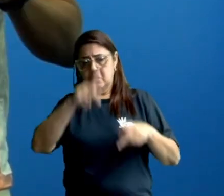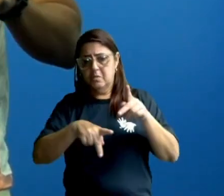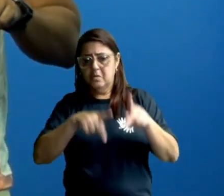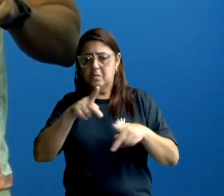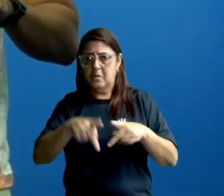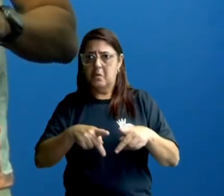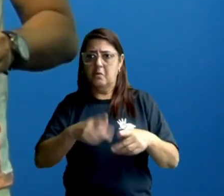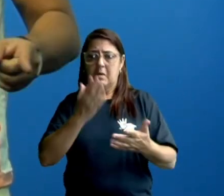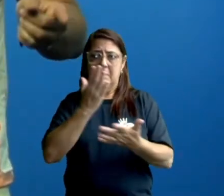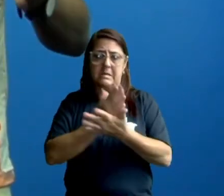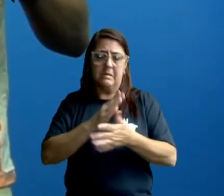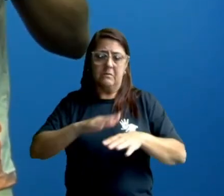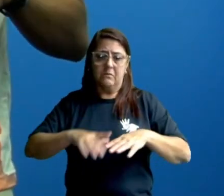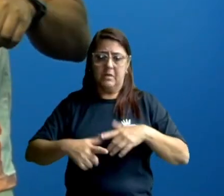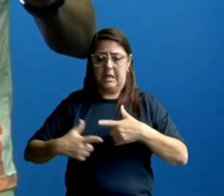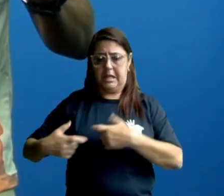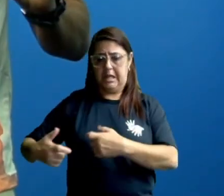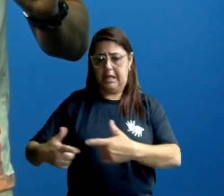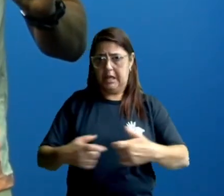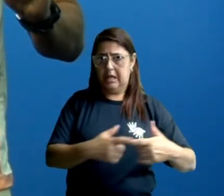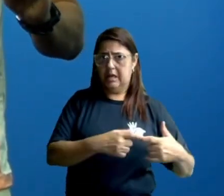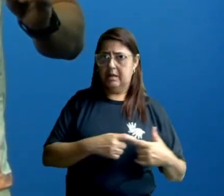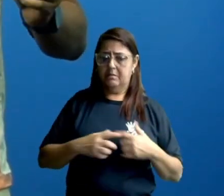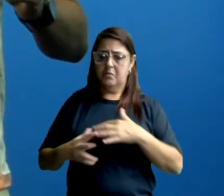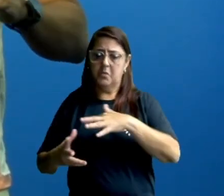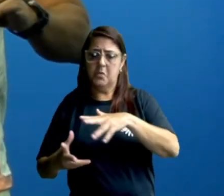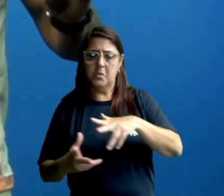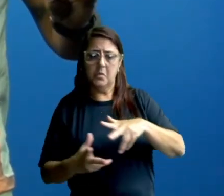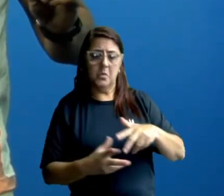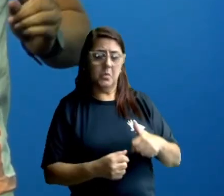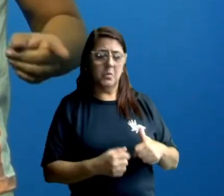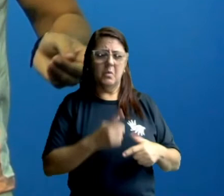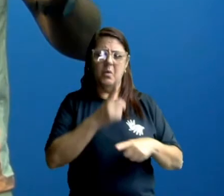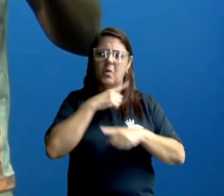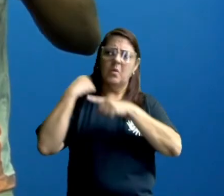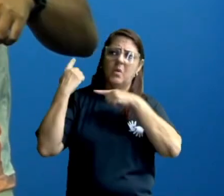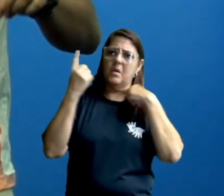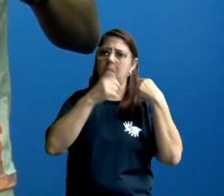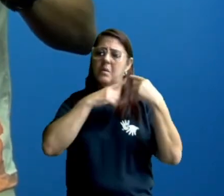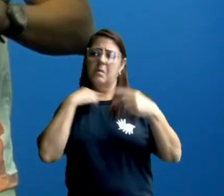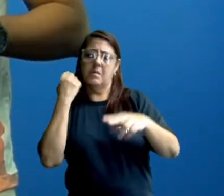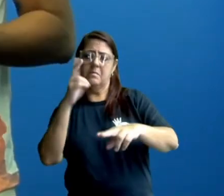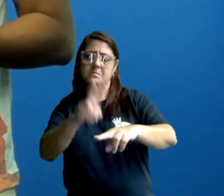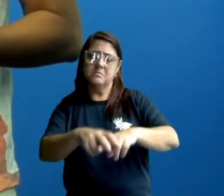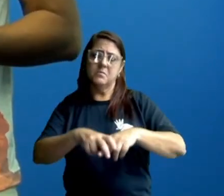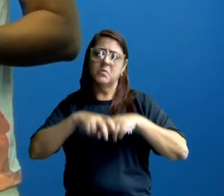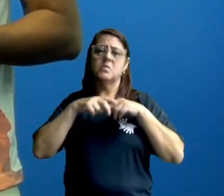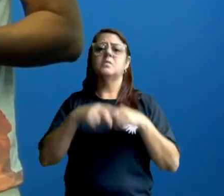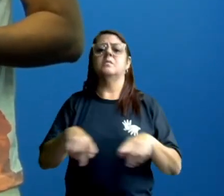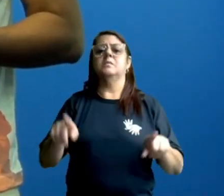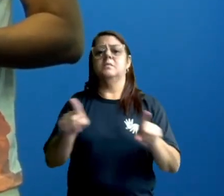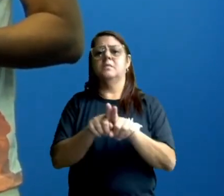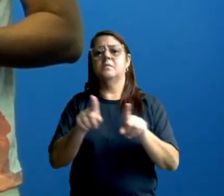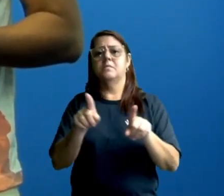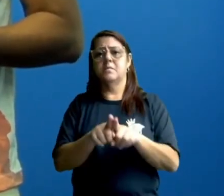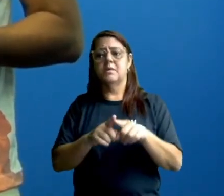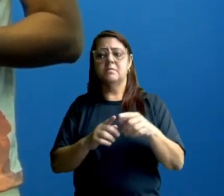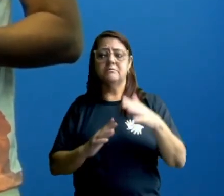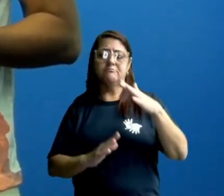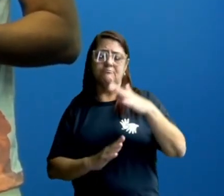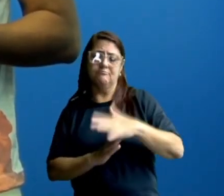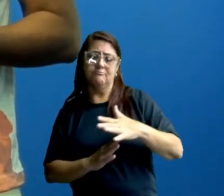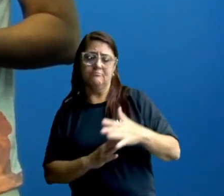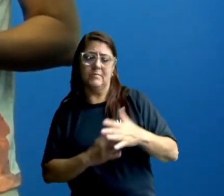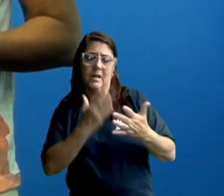E especialmente, não só pelo número de mortes, que foi terrível, mas pelas causas também que houve